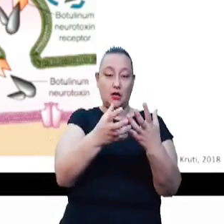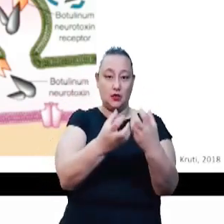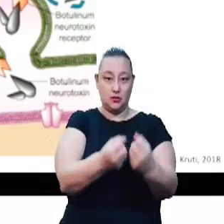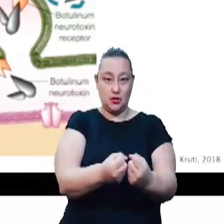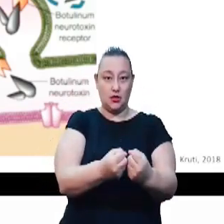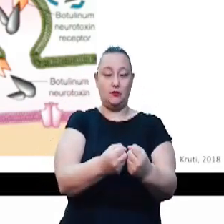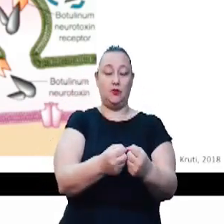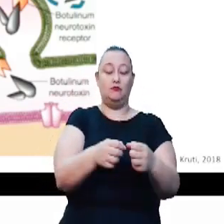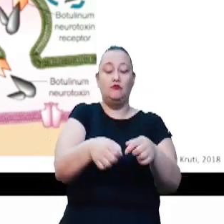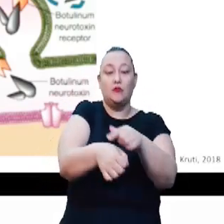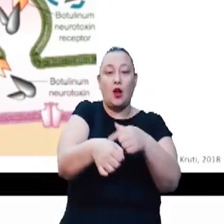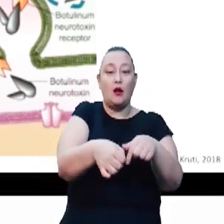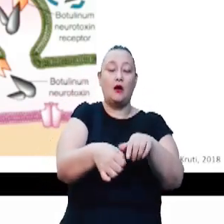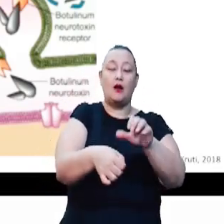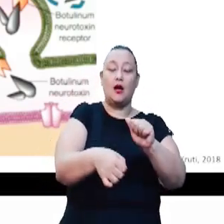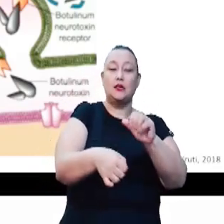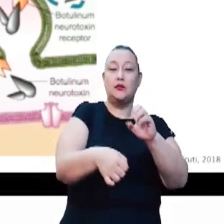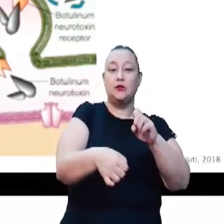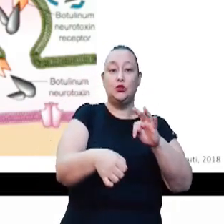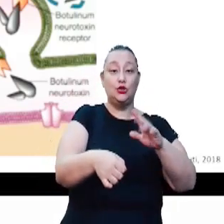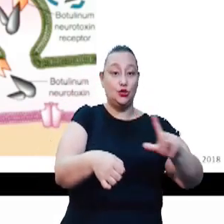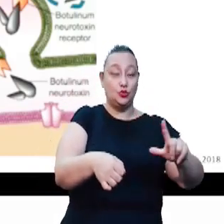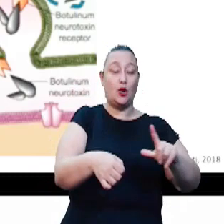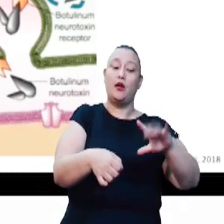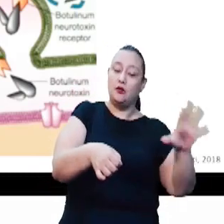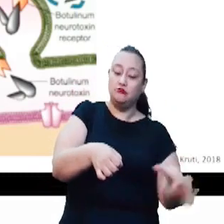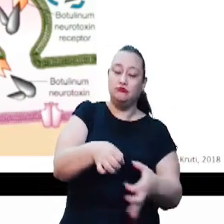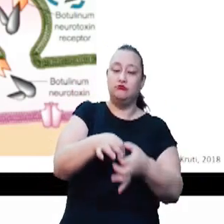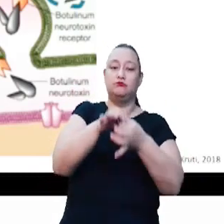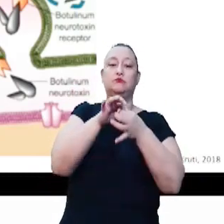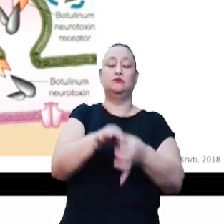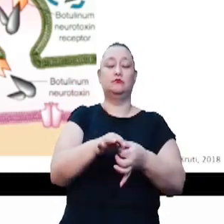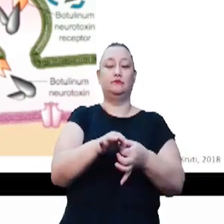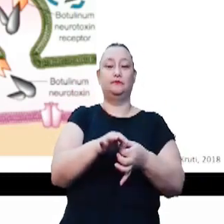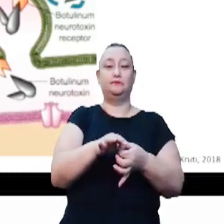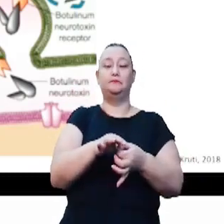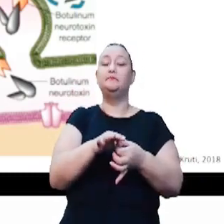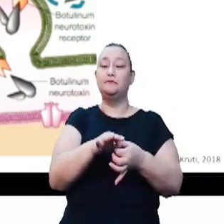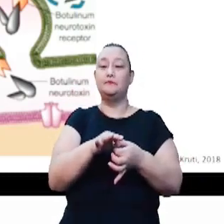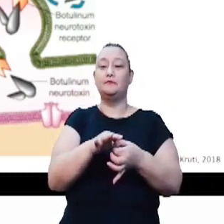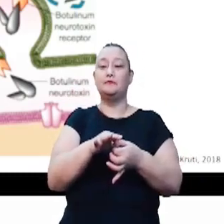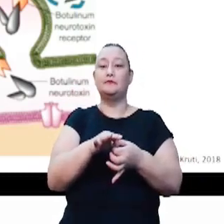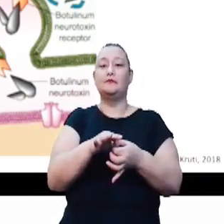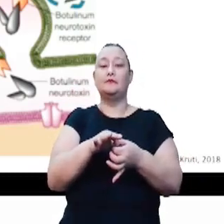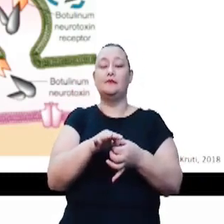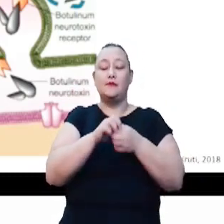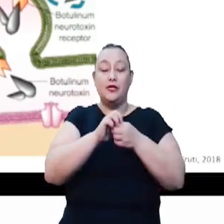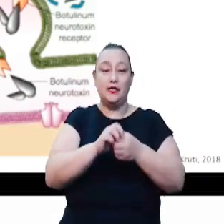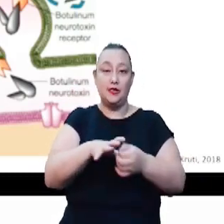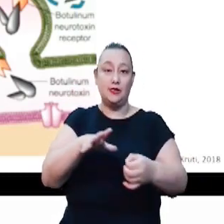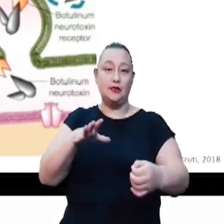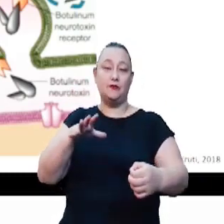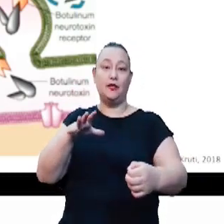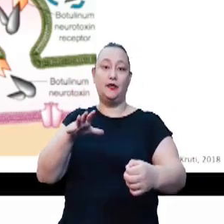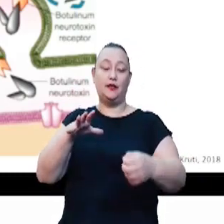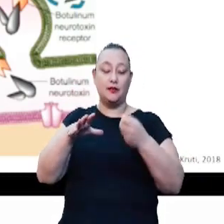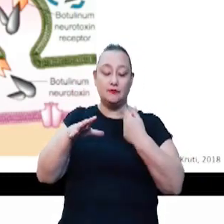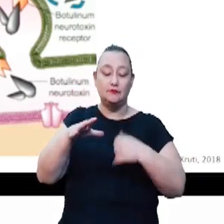com acetilcolina, essa vesícula se une aqui na porção final do axônio, libera a